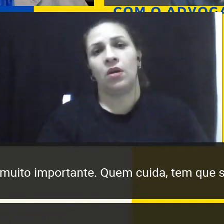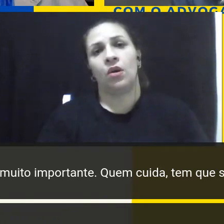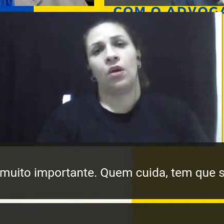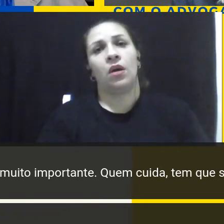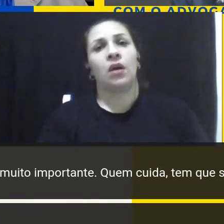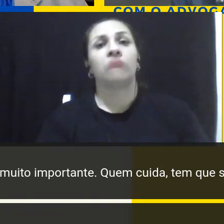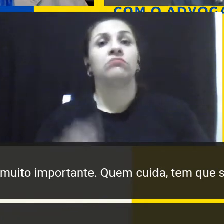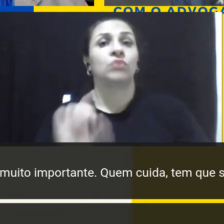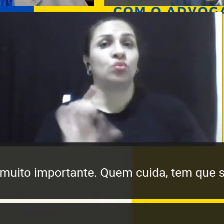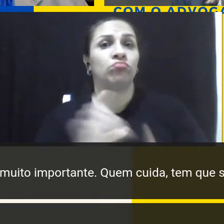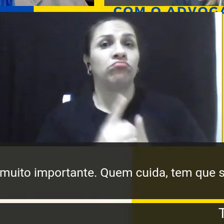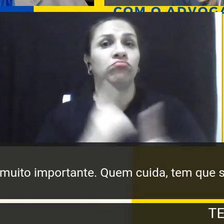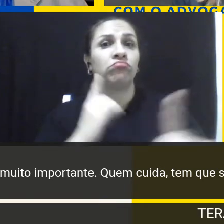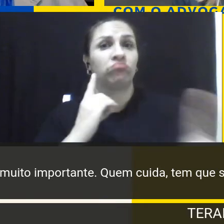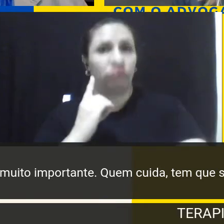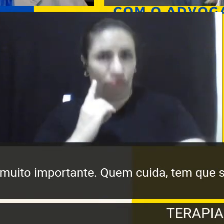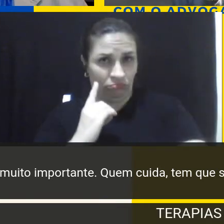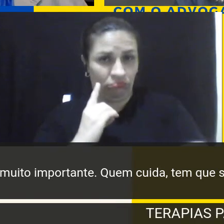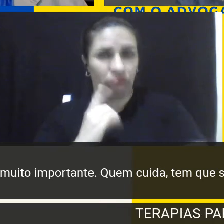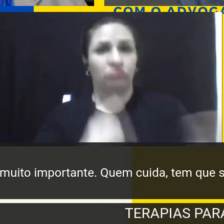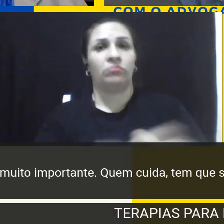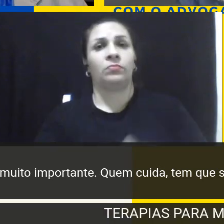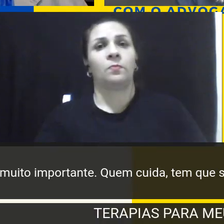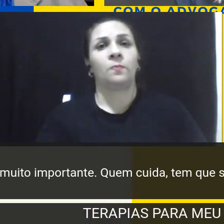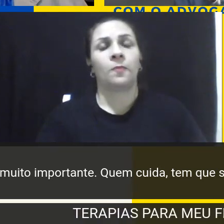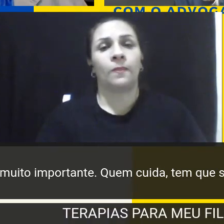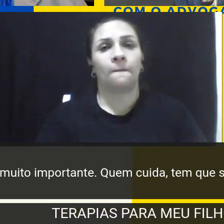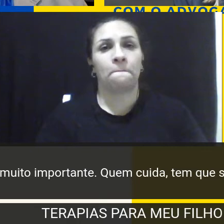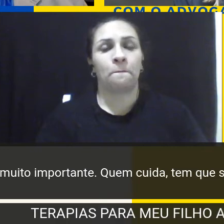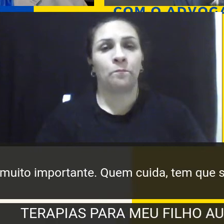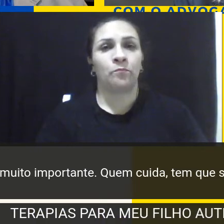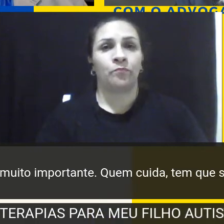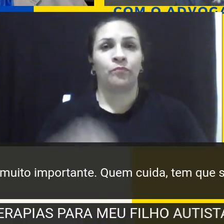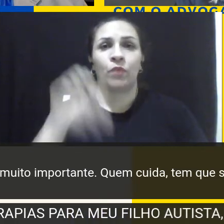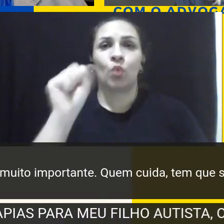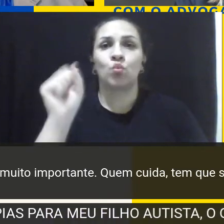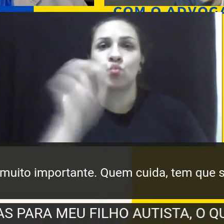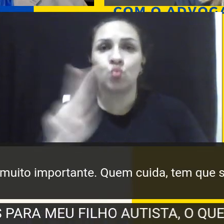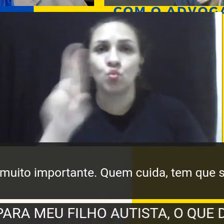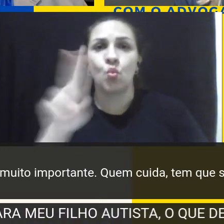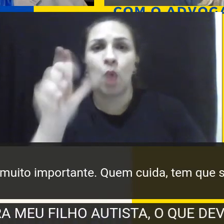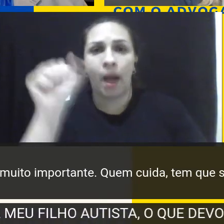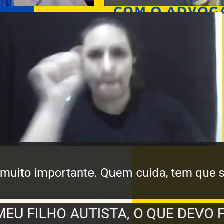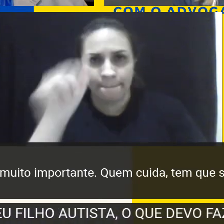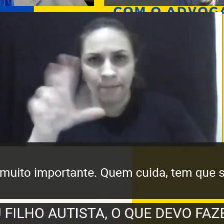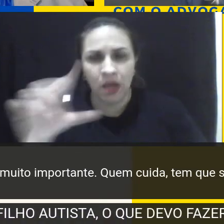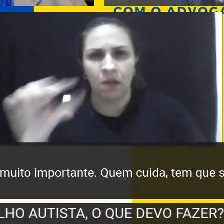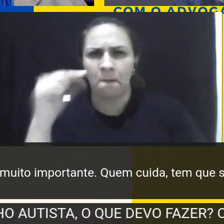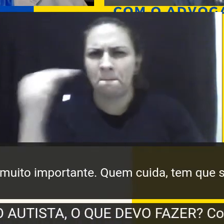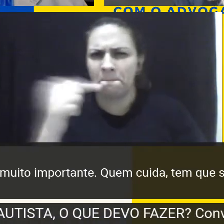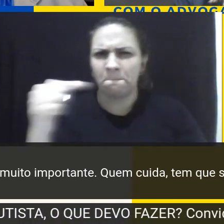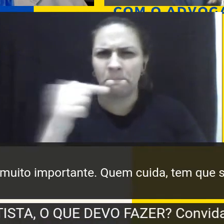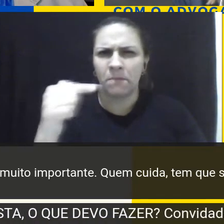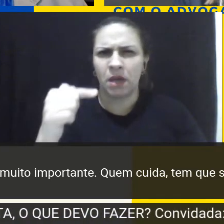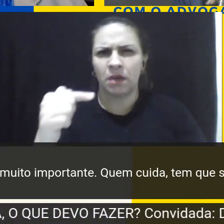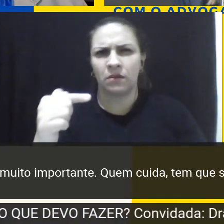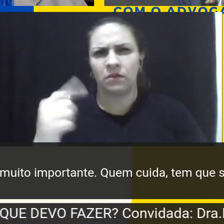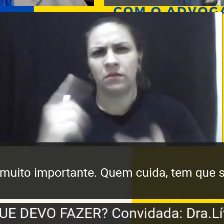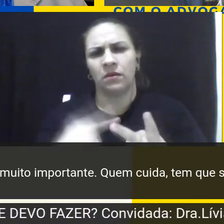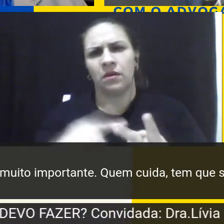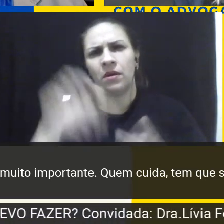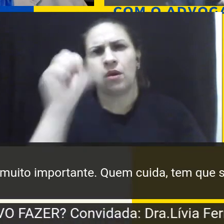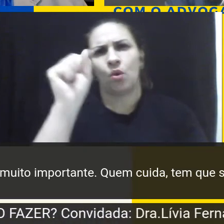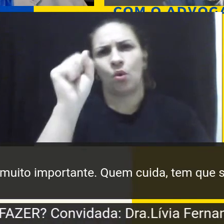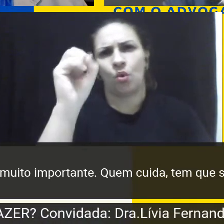sendo assistidas de forma online. E no da Sul América, nós temos um pouco menos de vidas, eu acho que 80